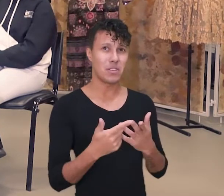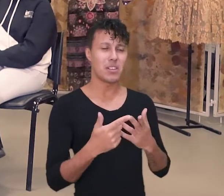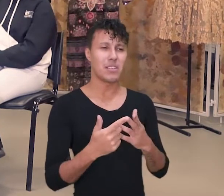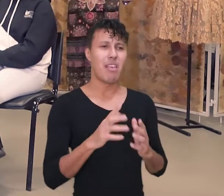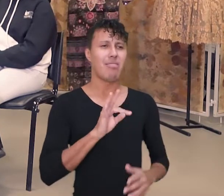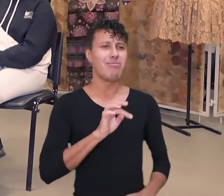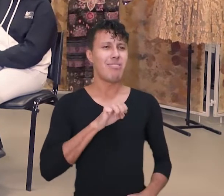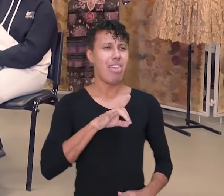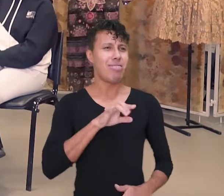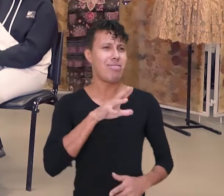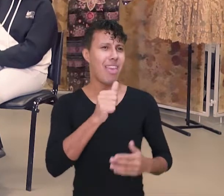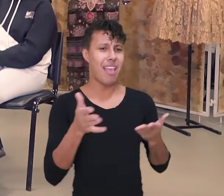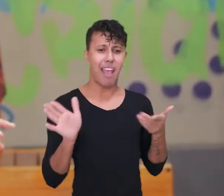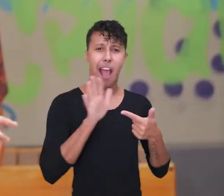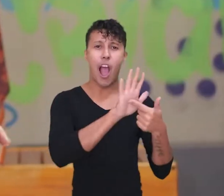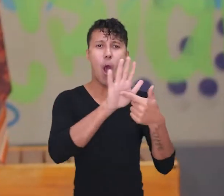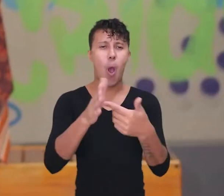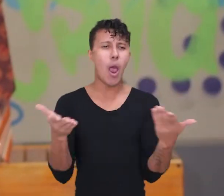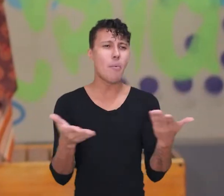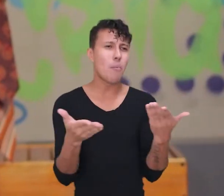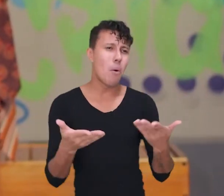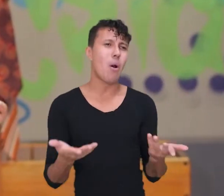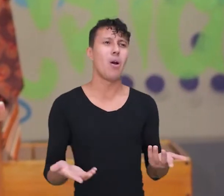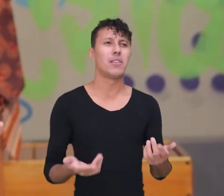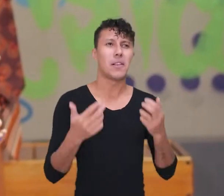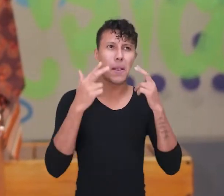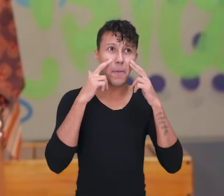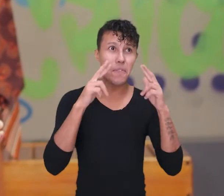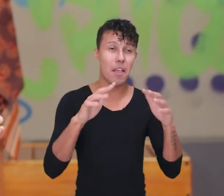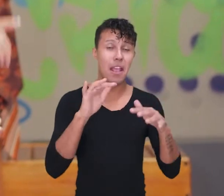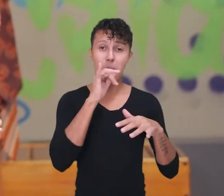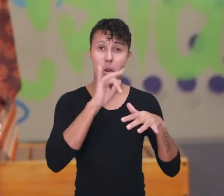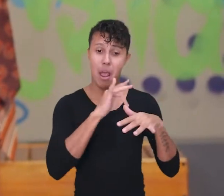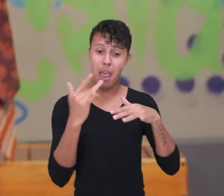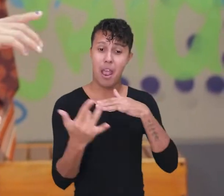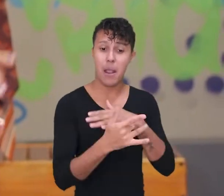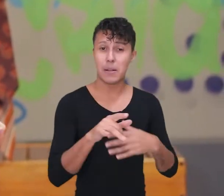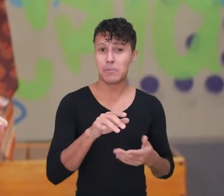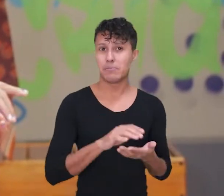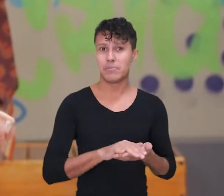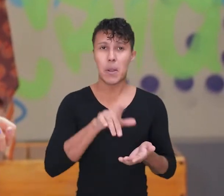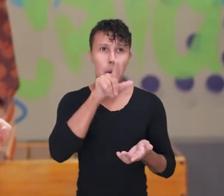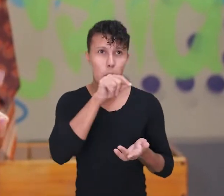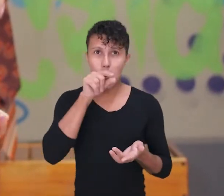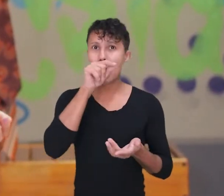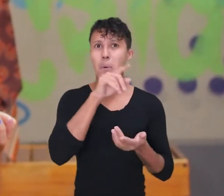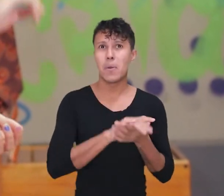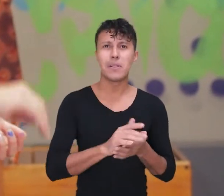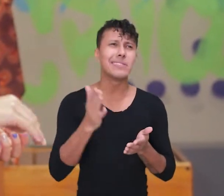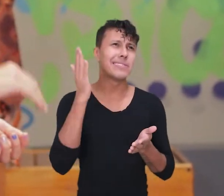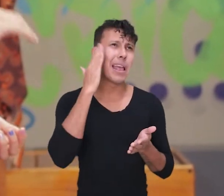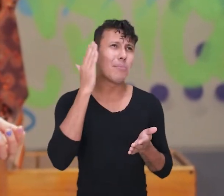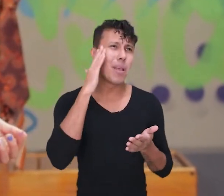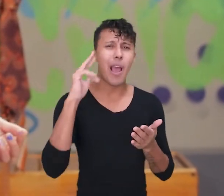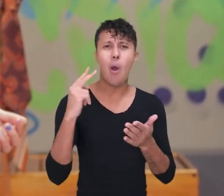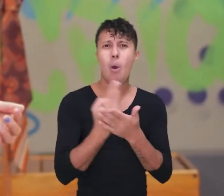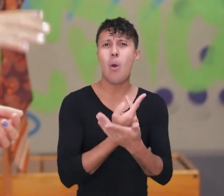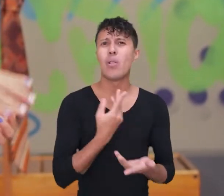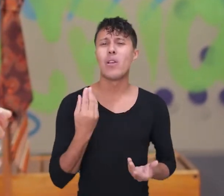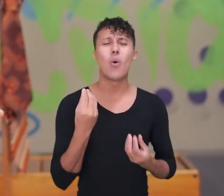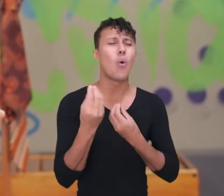acompanhando as tendências, né? O que que tá rolando no Twitter? Tem gente que sabe tudo isso, essas informações, o que que tá rolando, qual